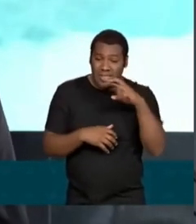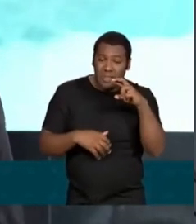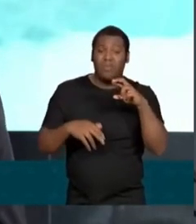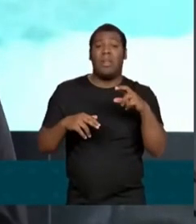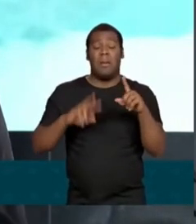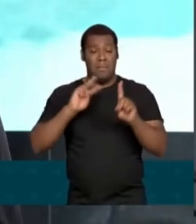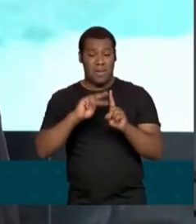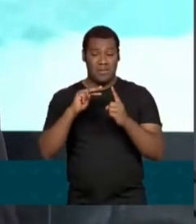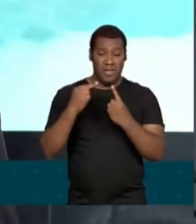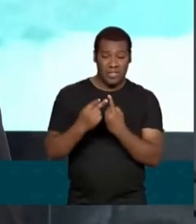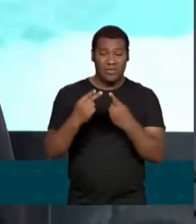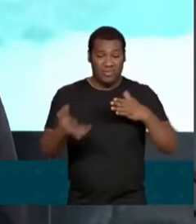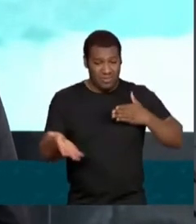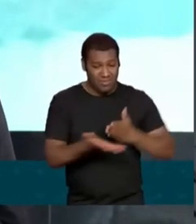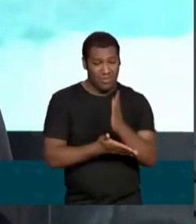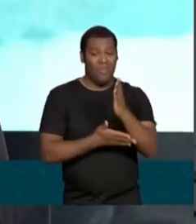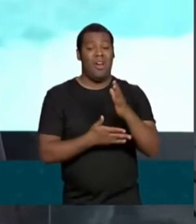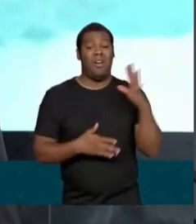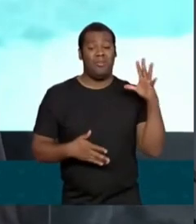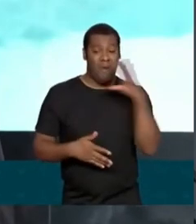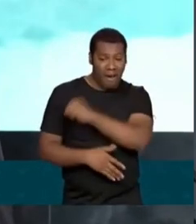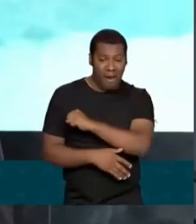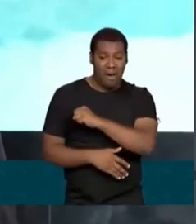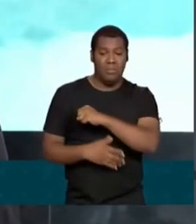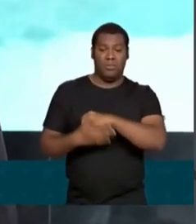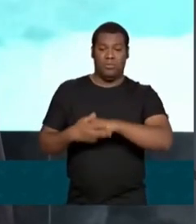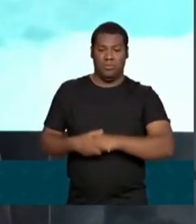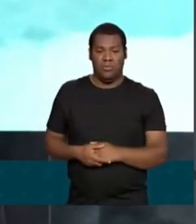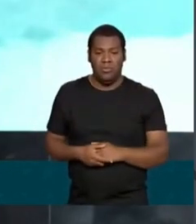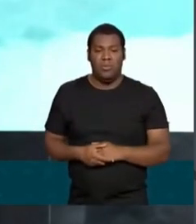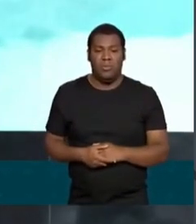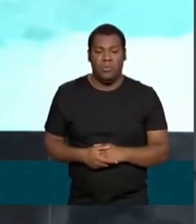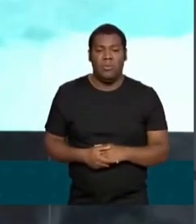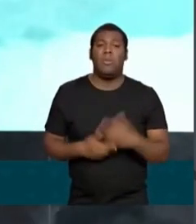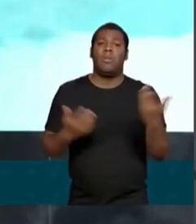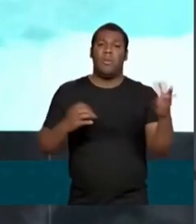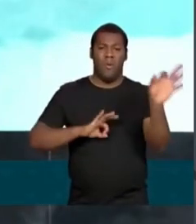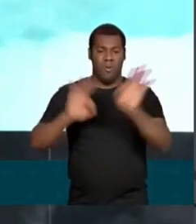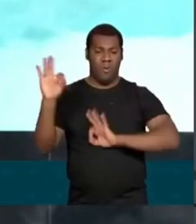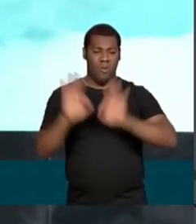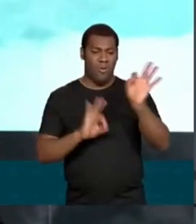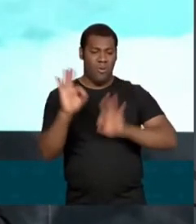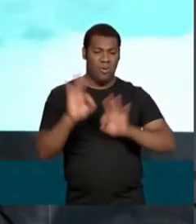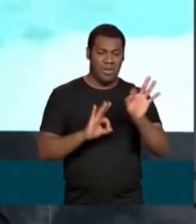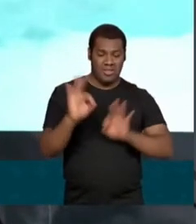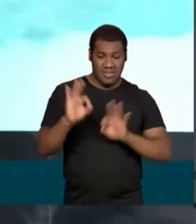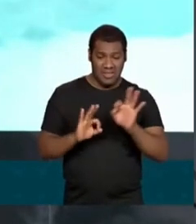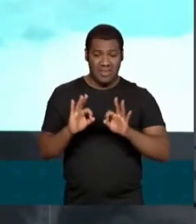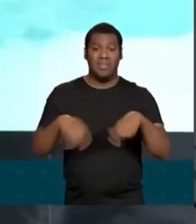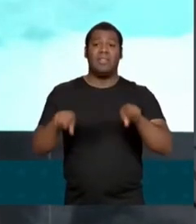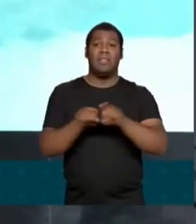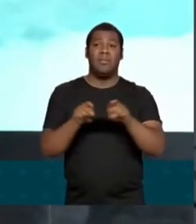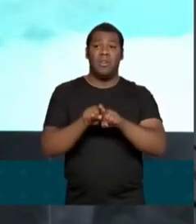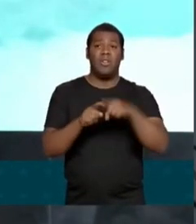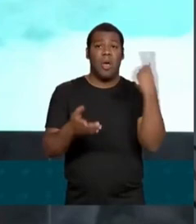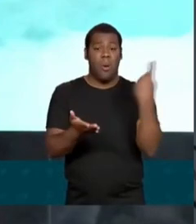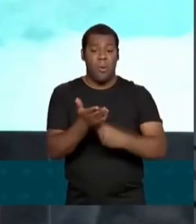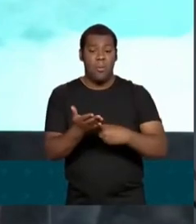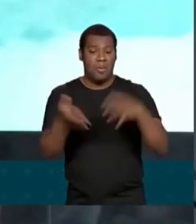primeiro pela sinalização de previsibilidade de planejamento e da combinação